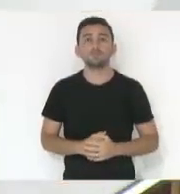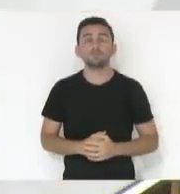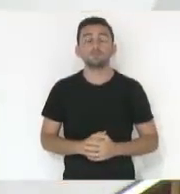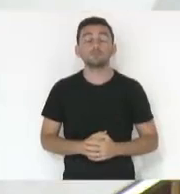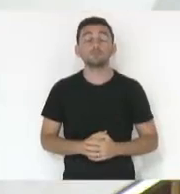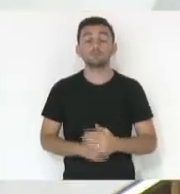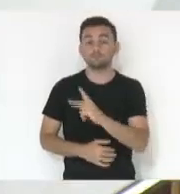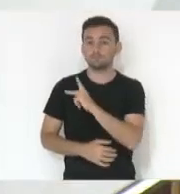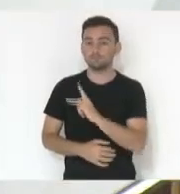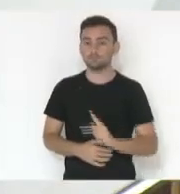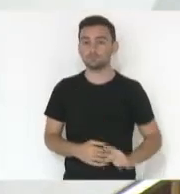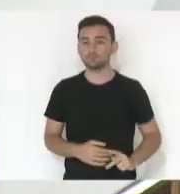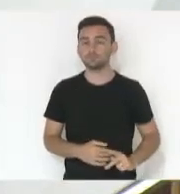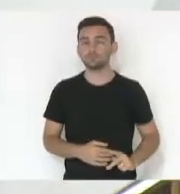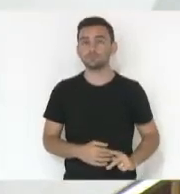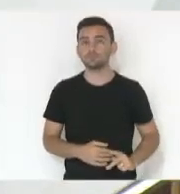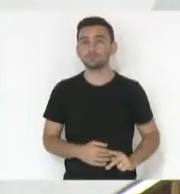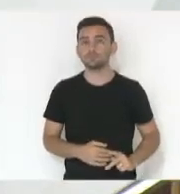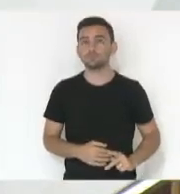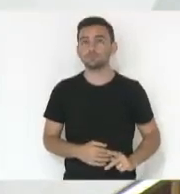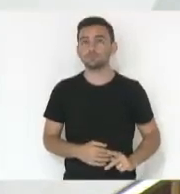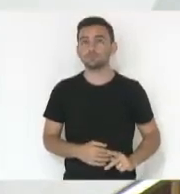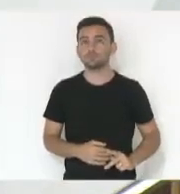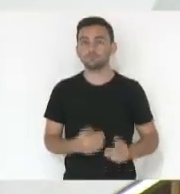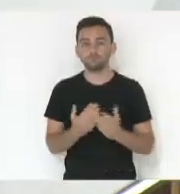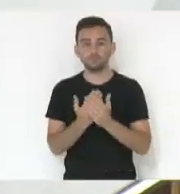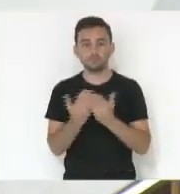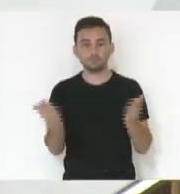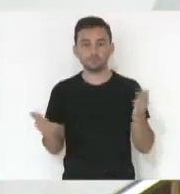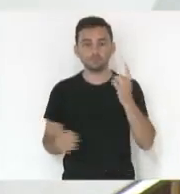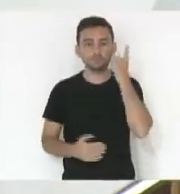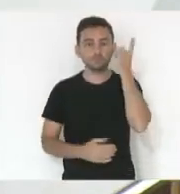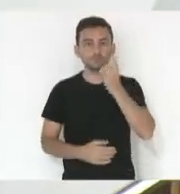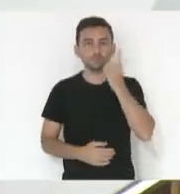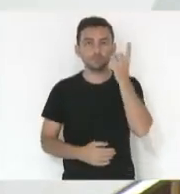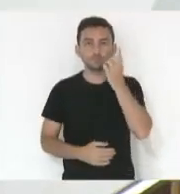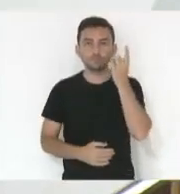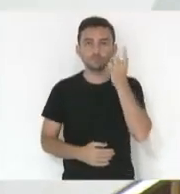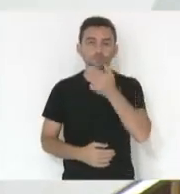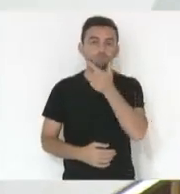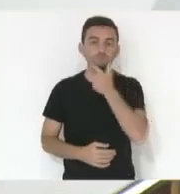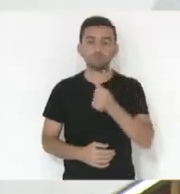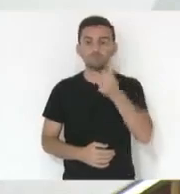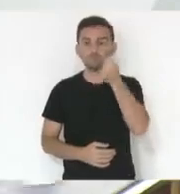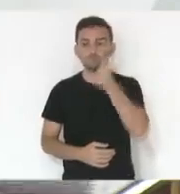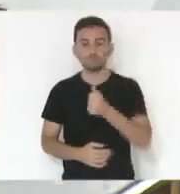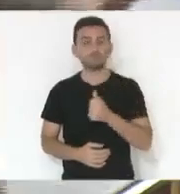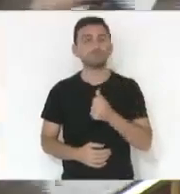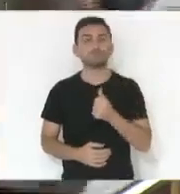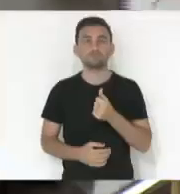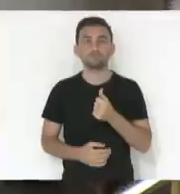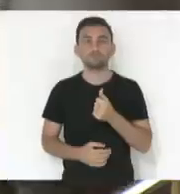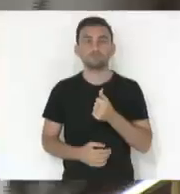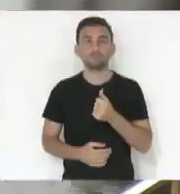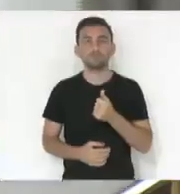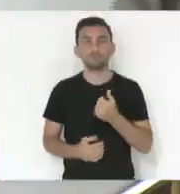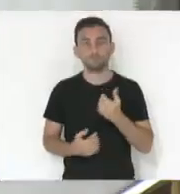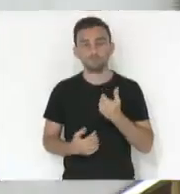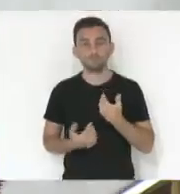Senhor presidente, senhores deputados, deputadas, eu gostaria,